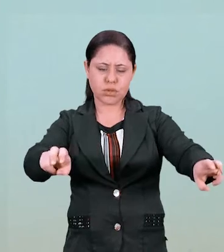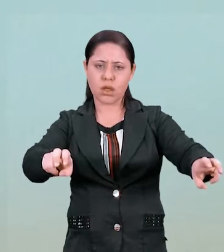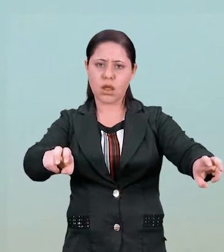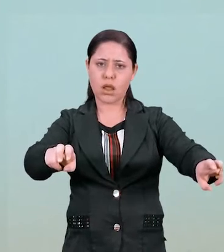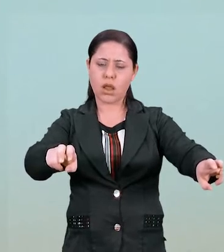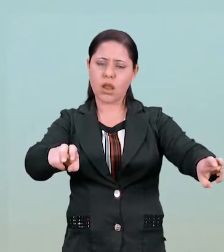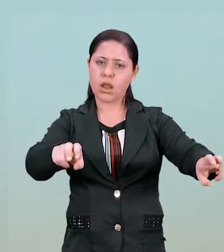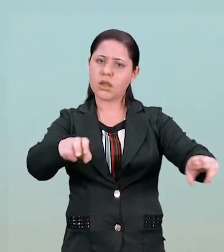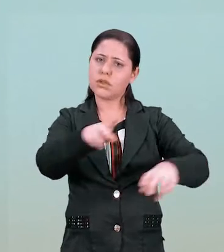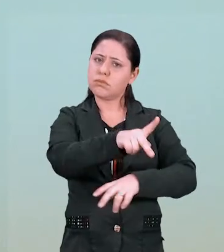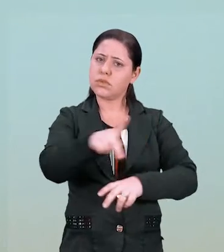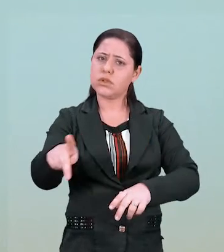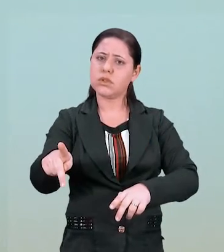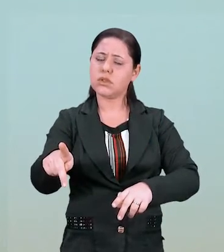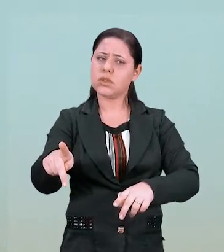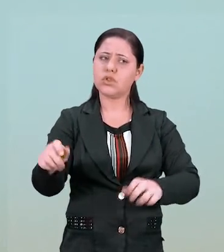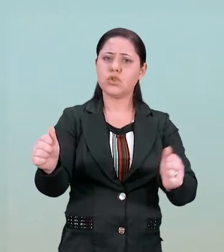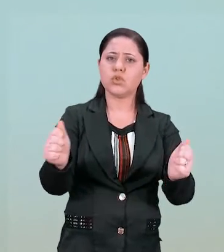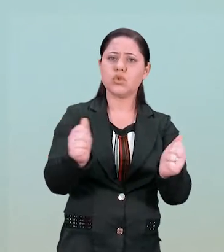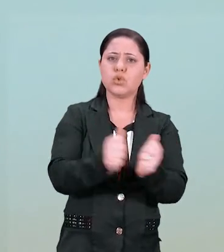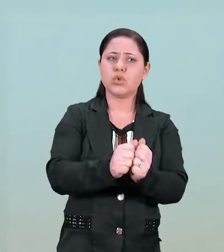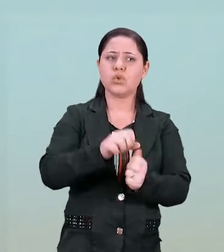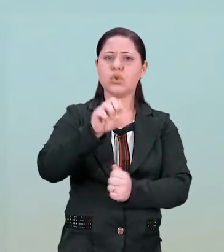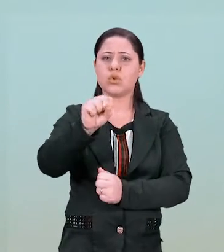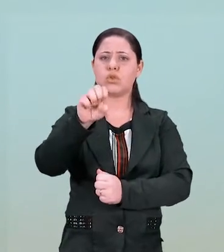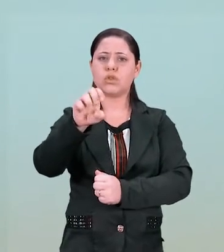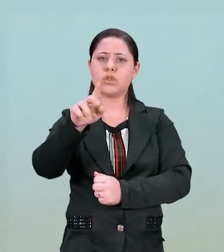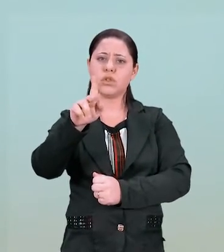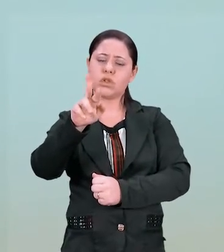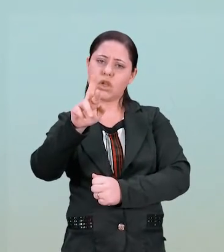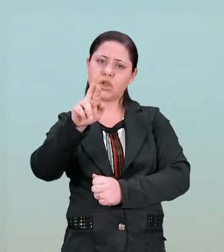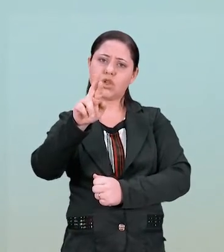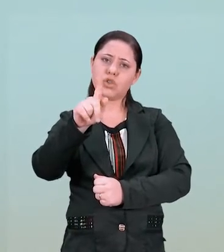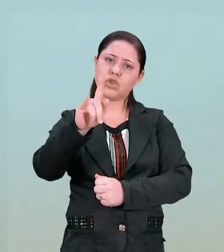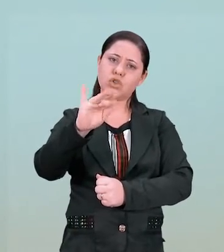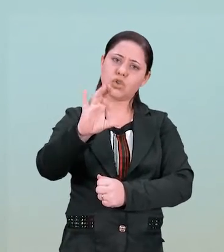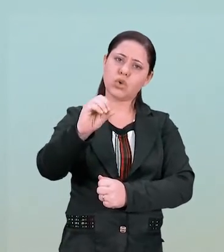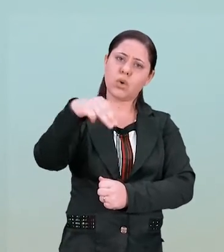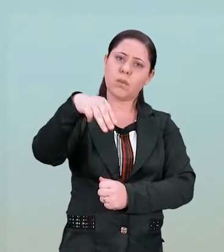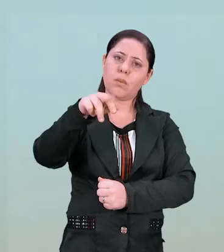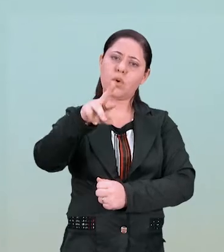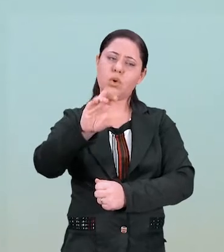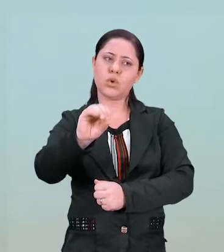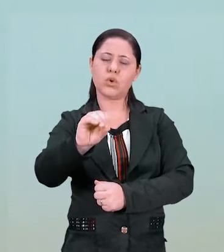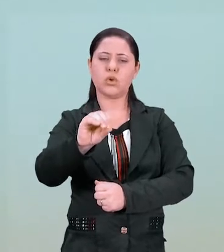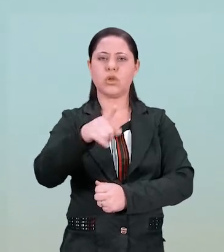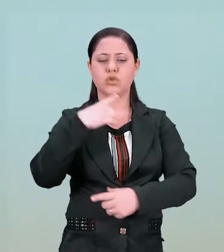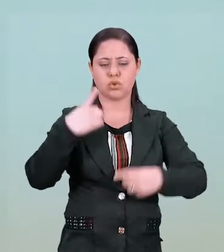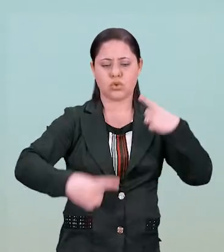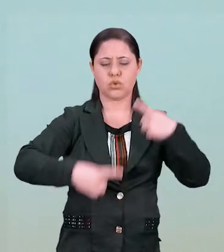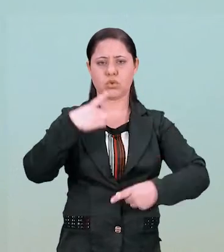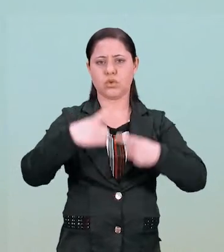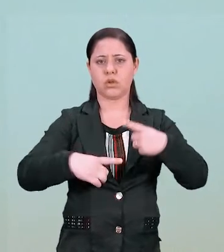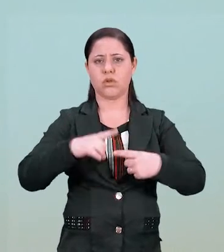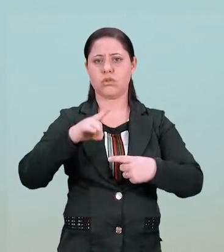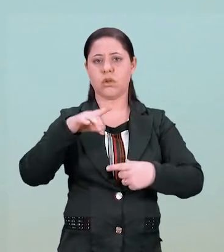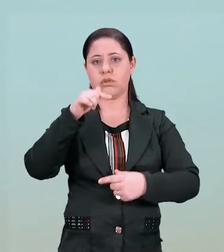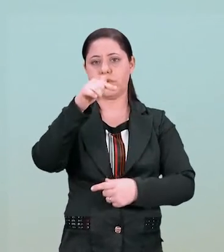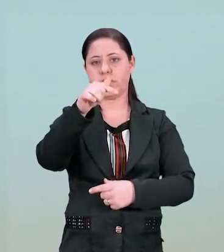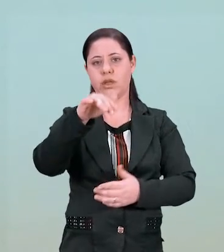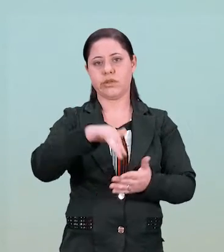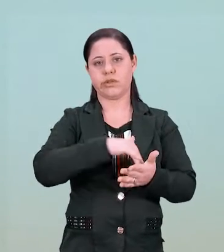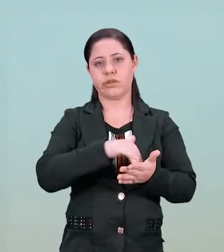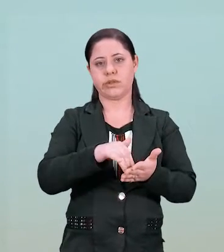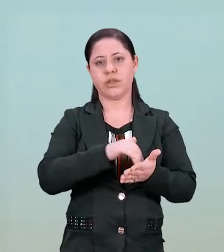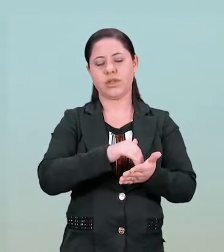Moro. Conseguiu alguma coisa positiva para o nosso Estado? Na verdade, a discussão nossa, Picarelli, somos em 7 secretários dos